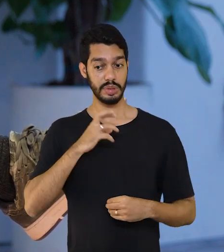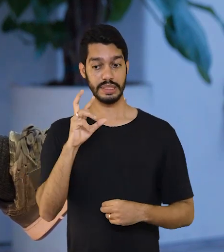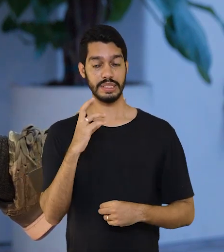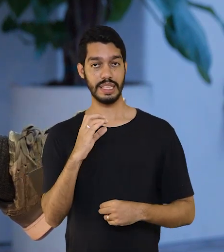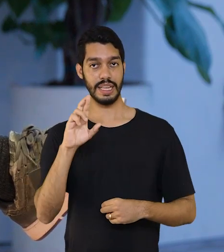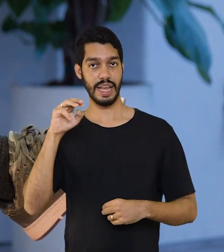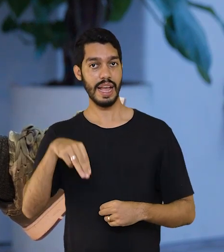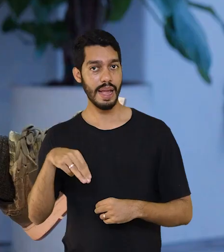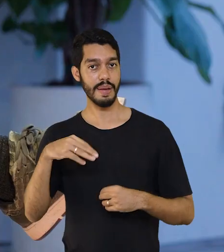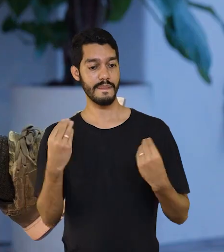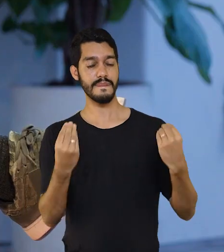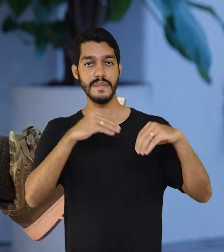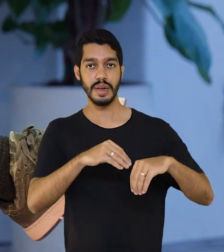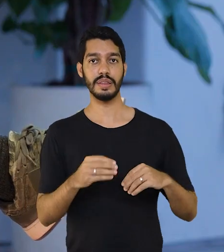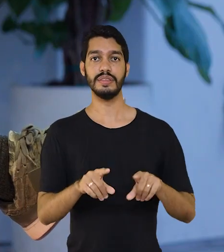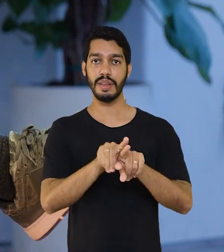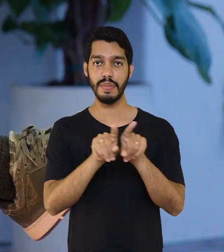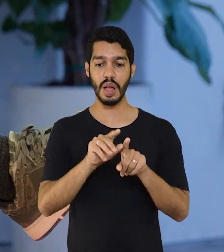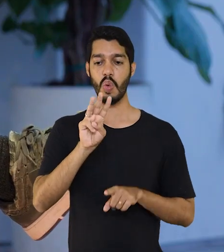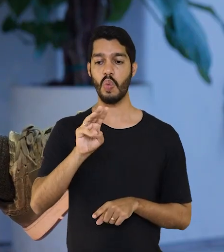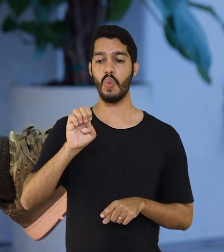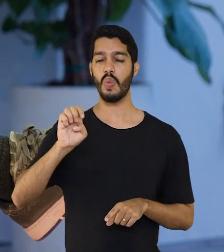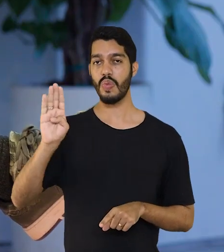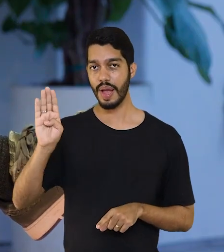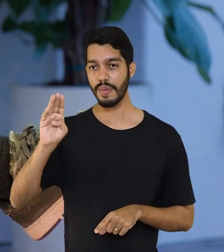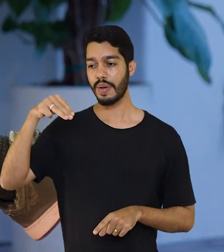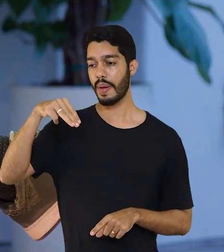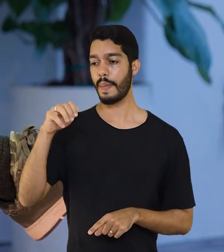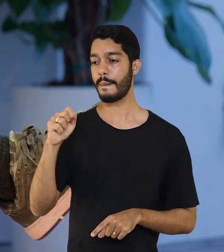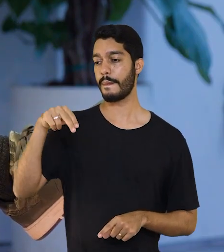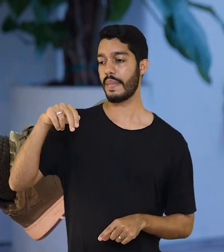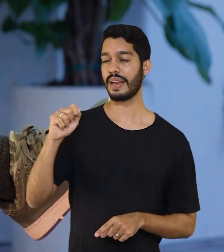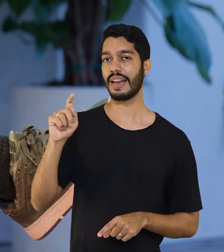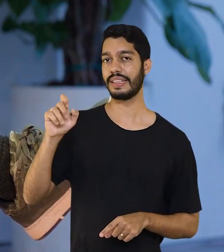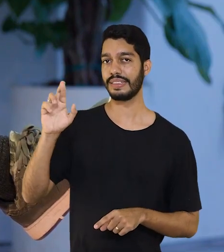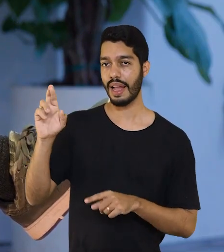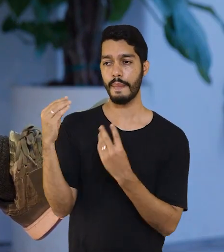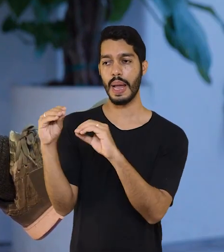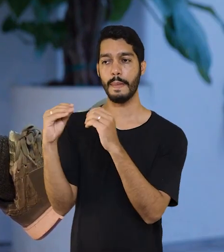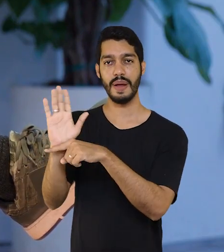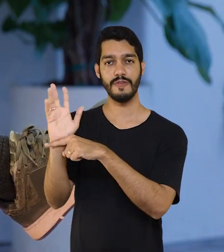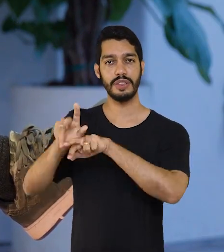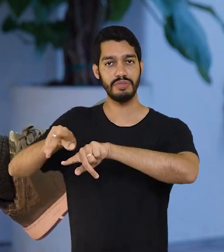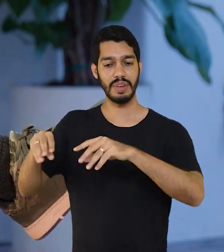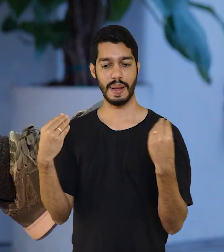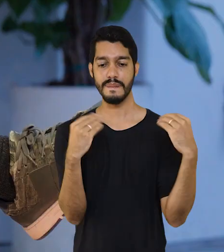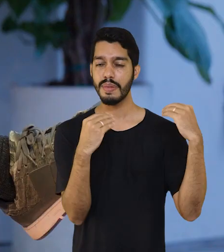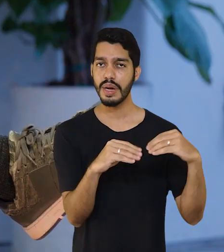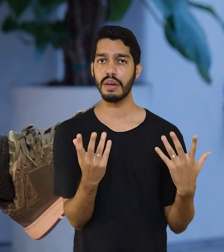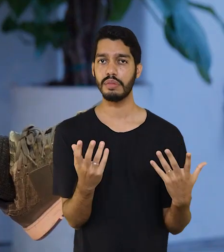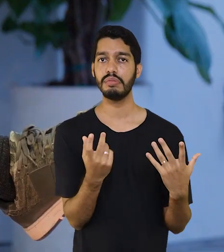meu CRM, eu quero integrar o meu Ad Manager, que é, enfim, como eles alocam mídia. Eu quero